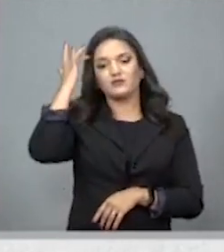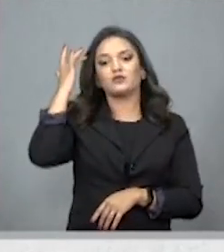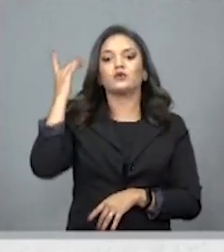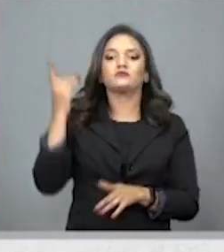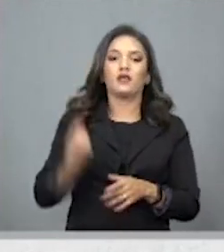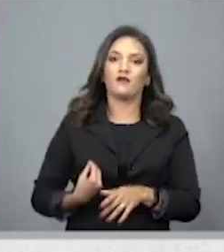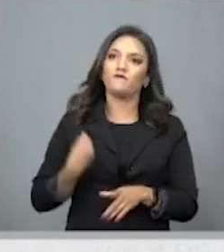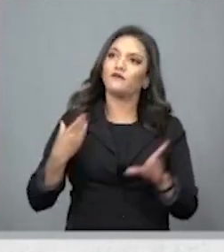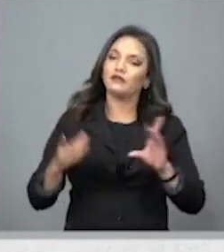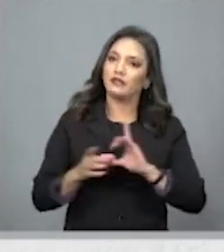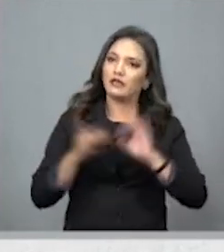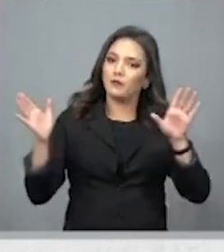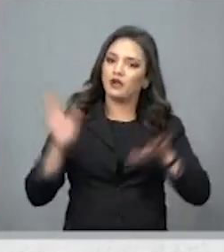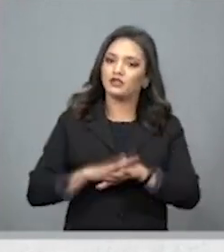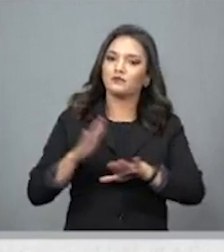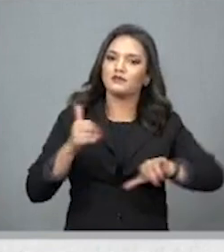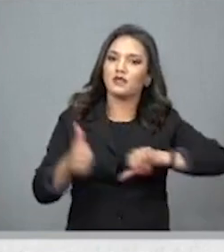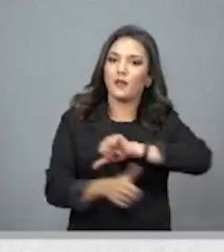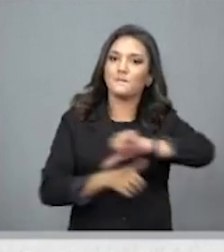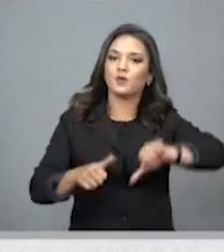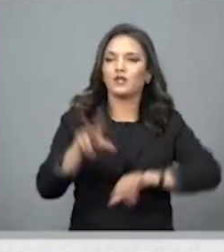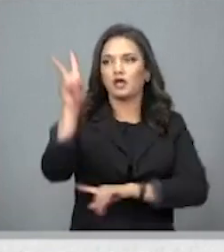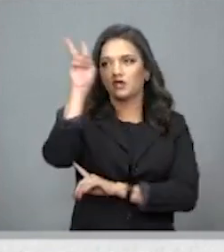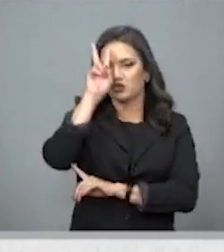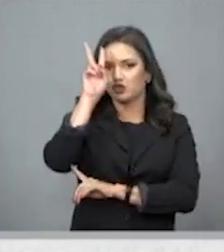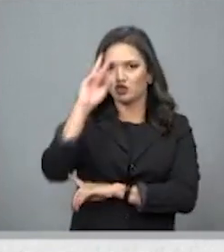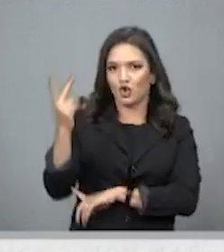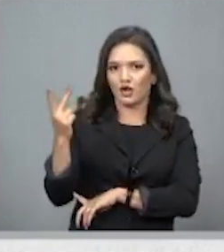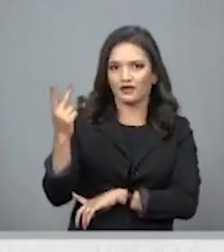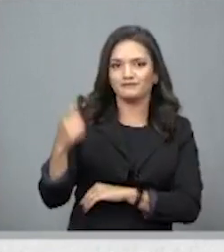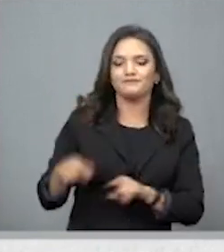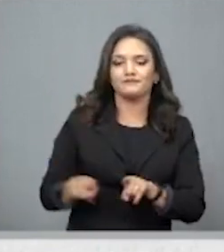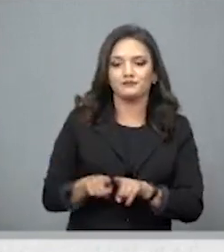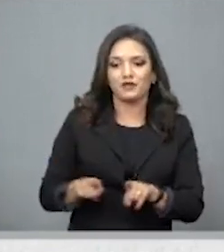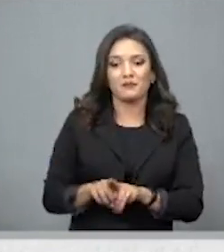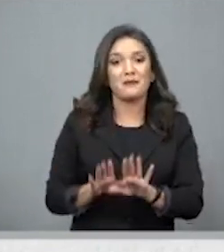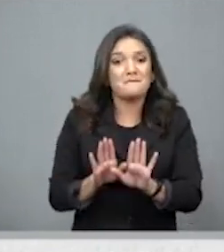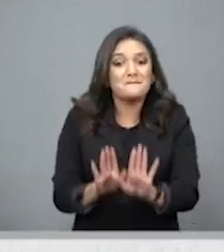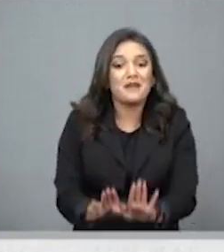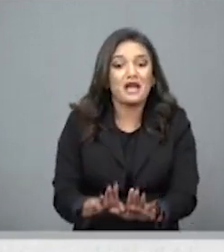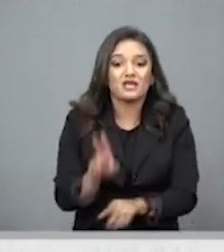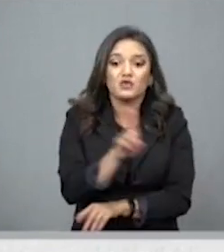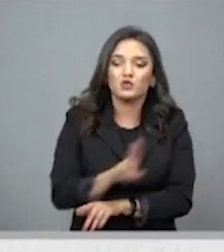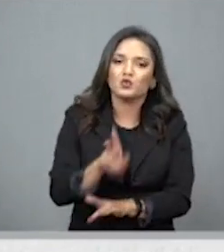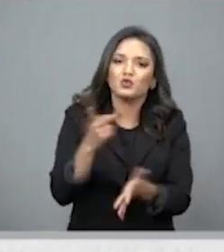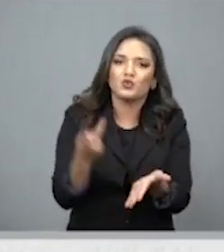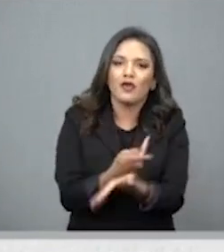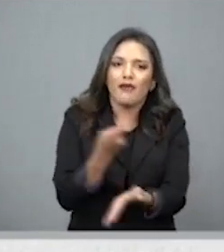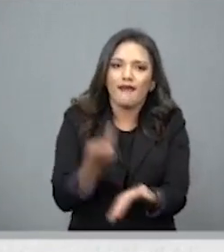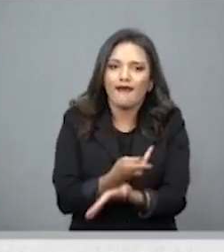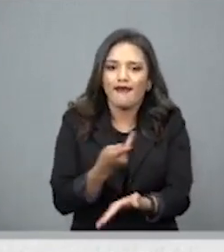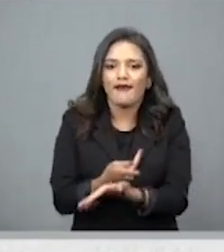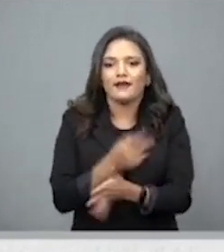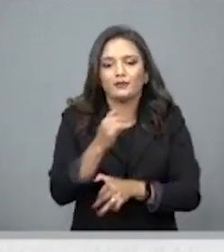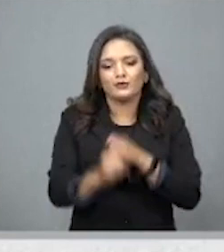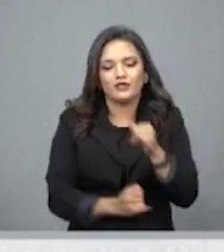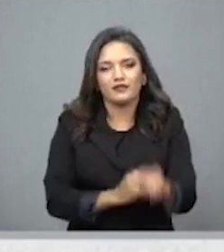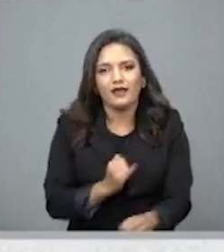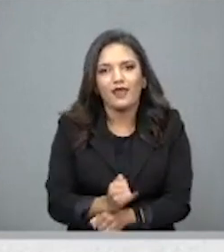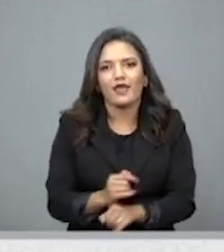e mudando o curso da história no entanto o uso indevido da internet e das mídias